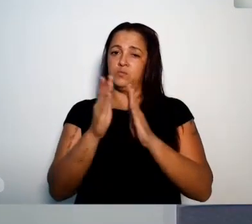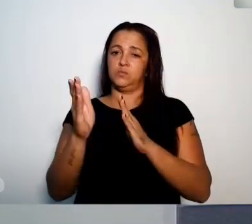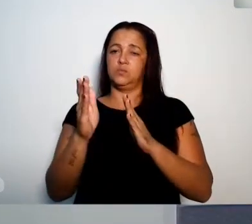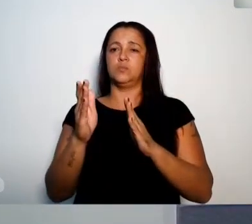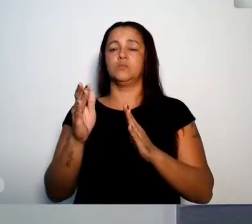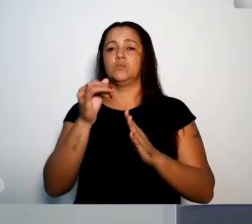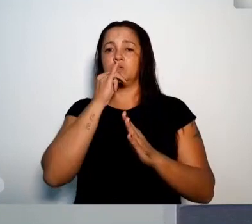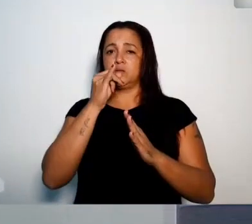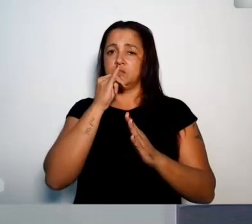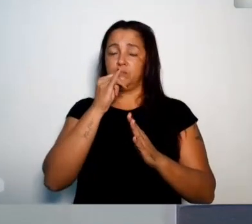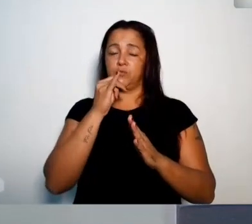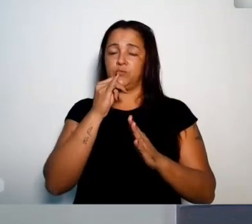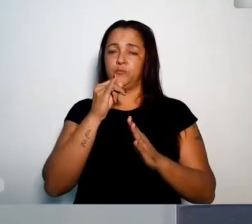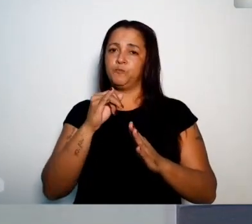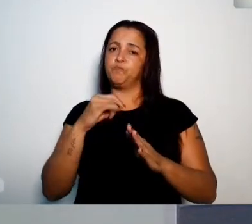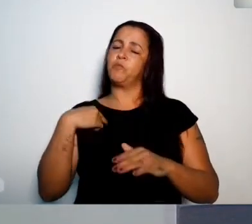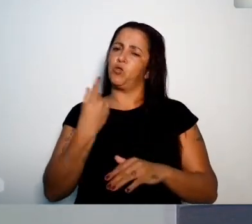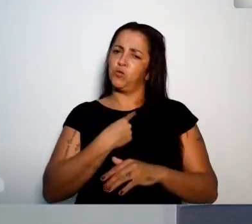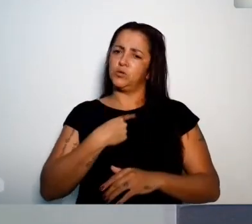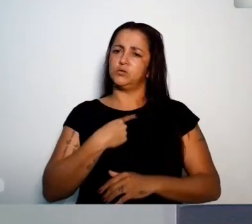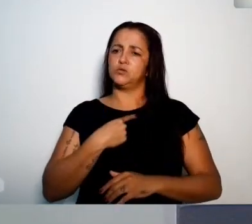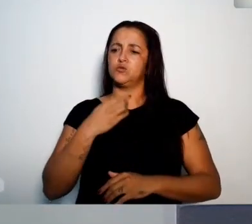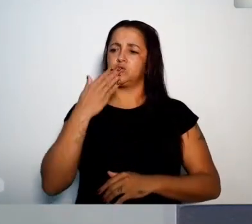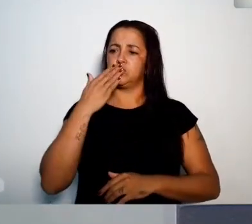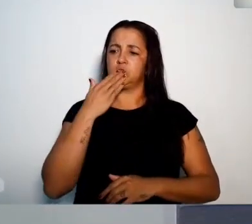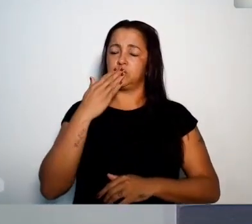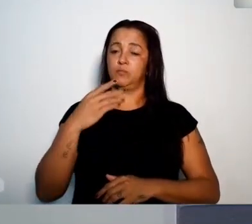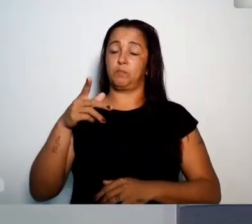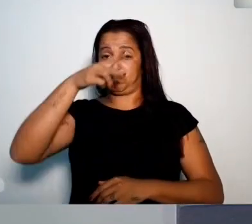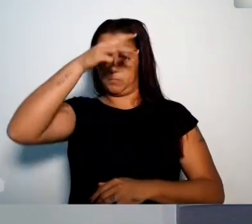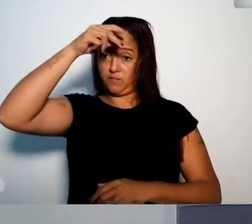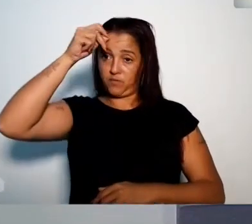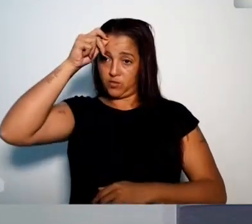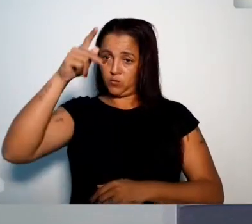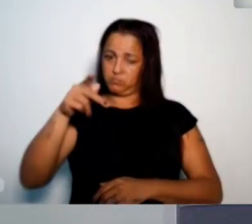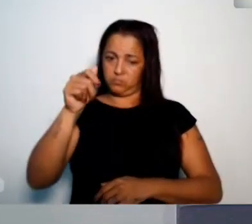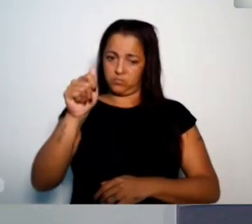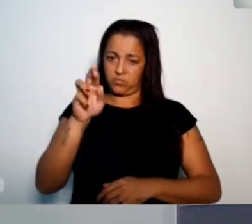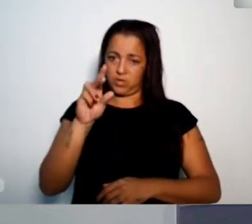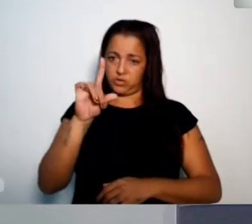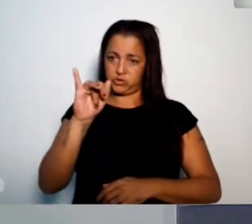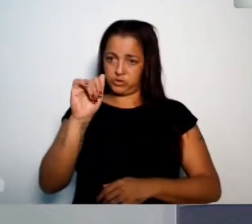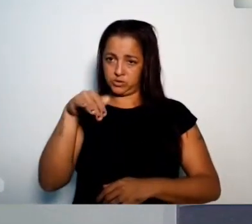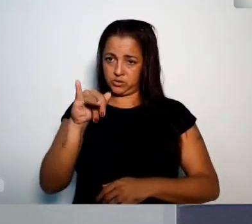quando solicitamos ao prefeito Pardini que encaminhasse,